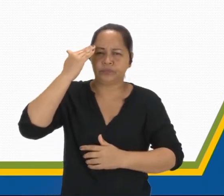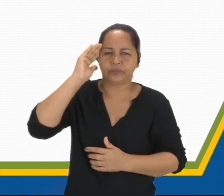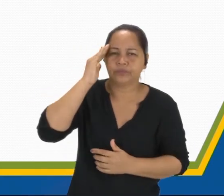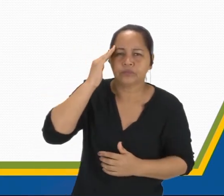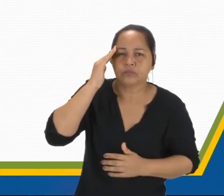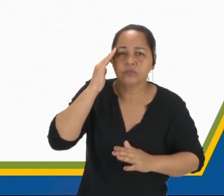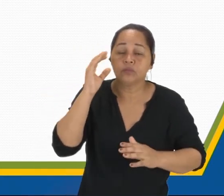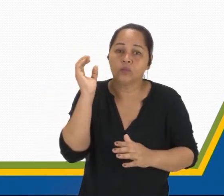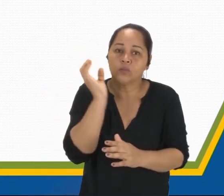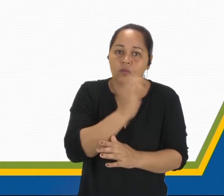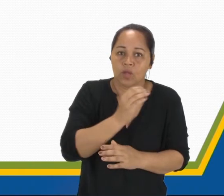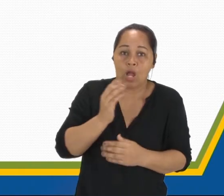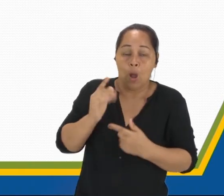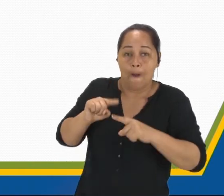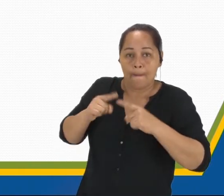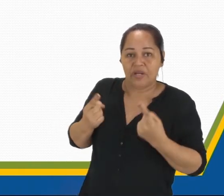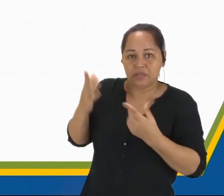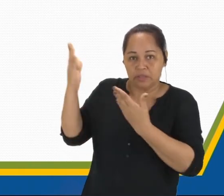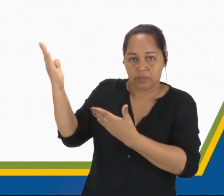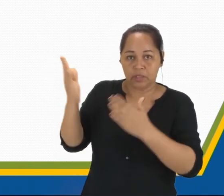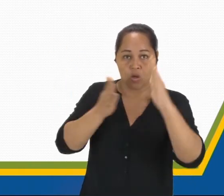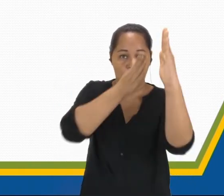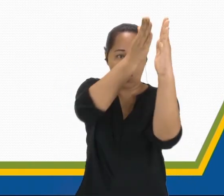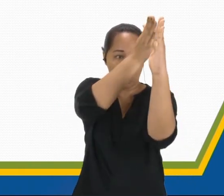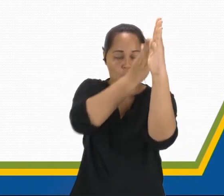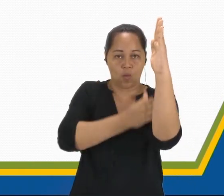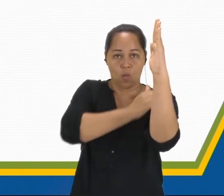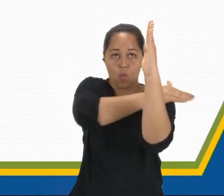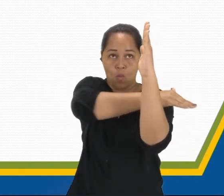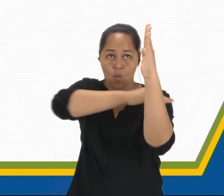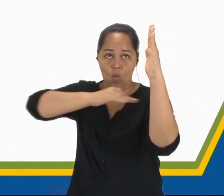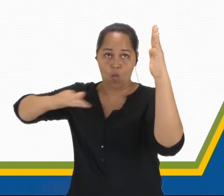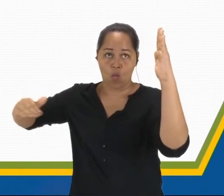seno. E a função secante é a inversa da função